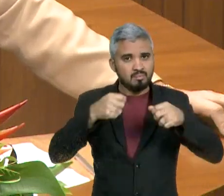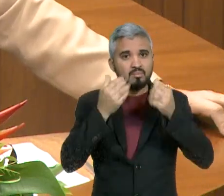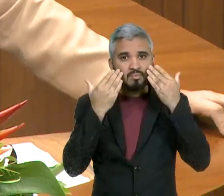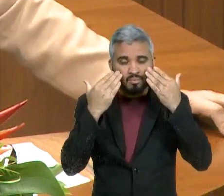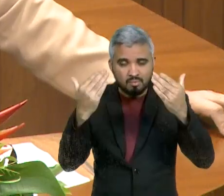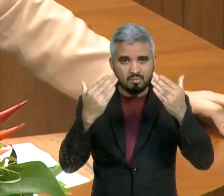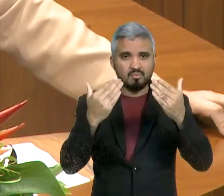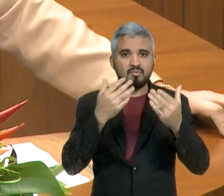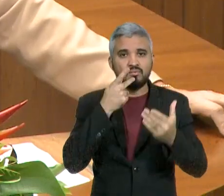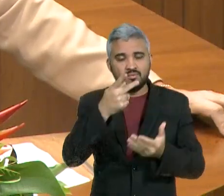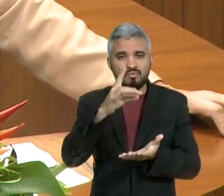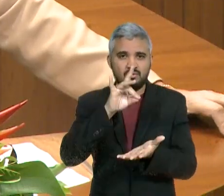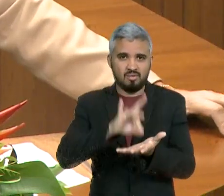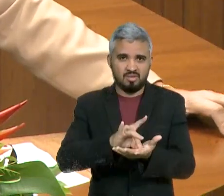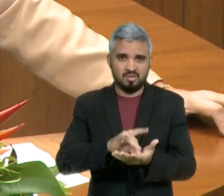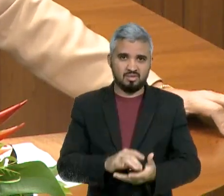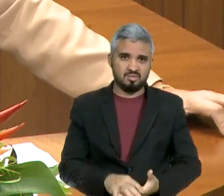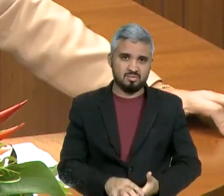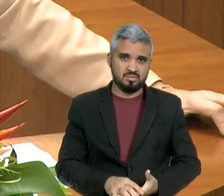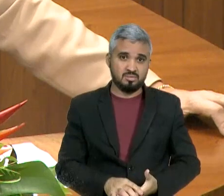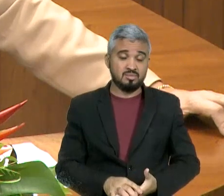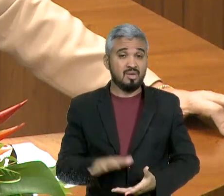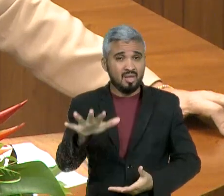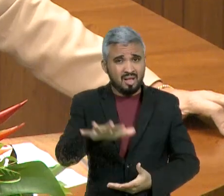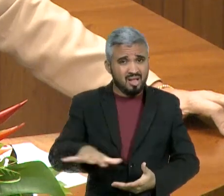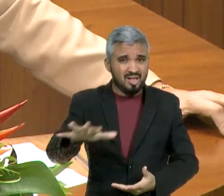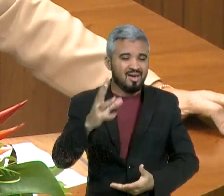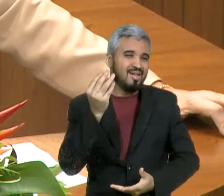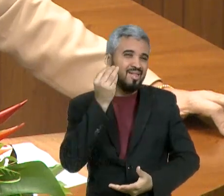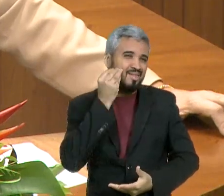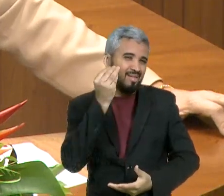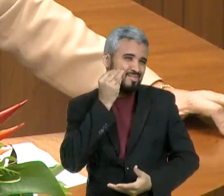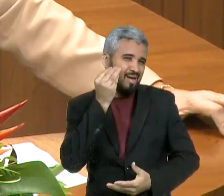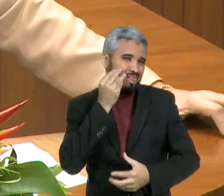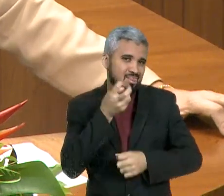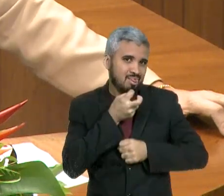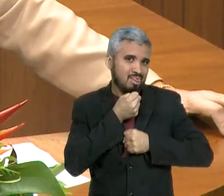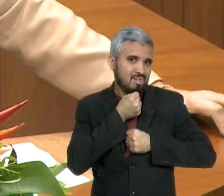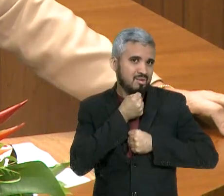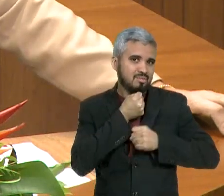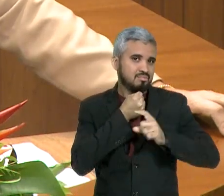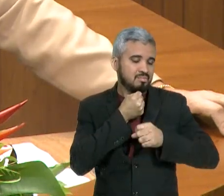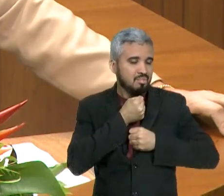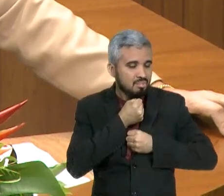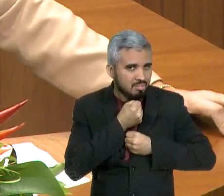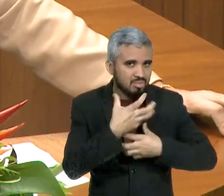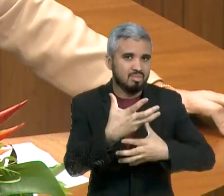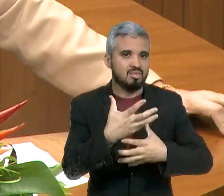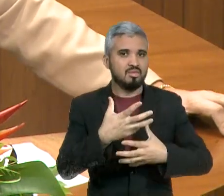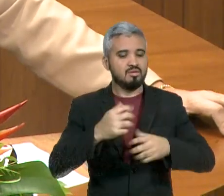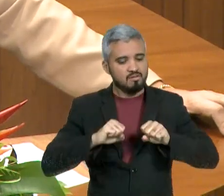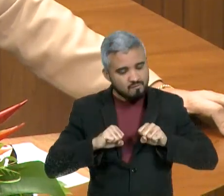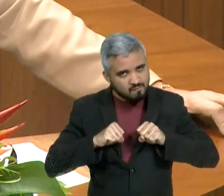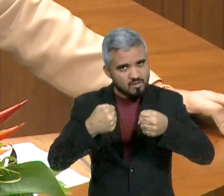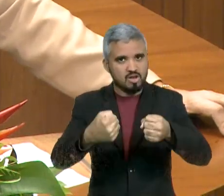Eles podem tentar querer impedir de nós falar, mas nós vamos resistir.